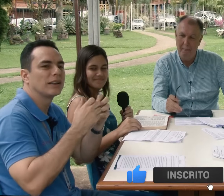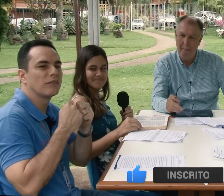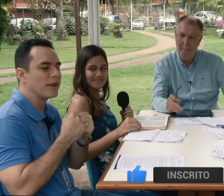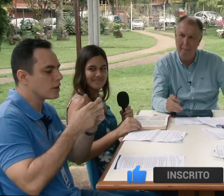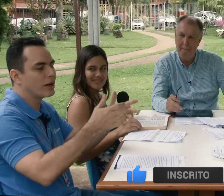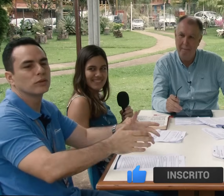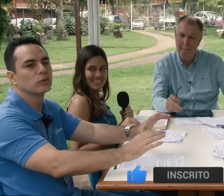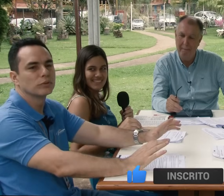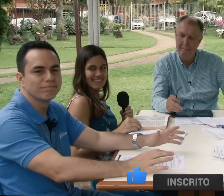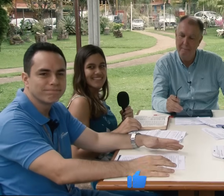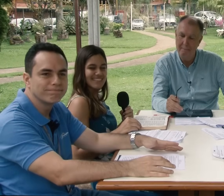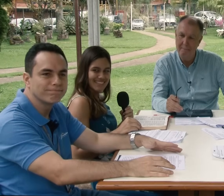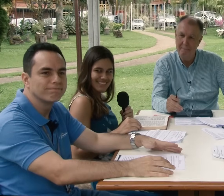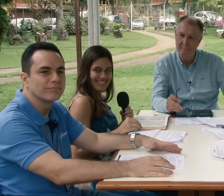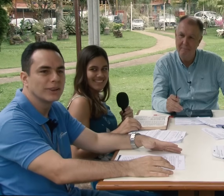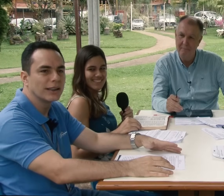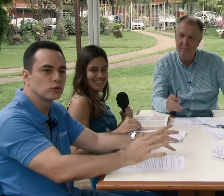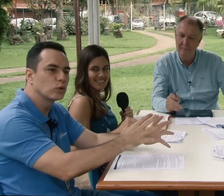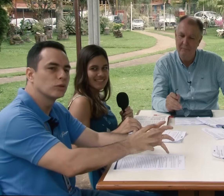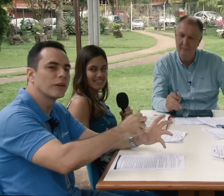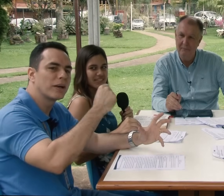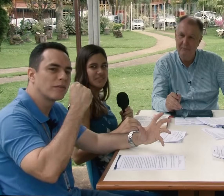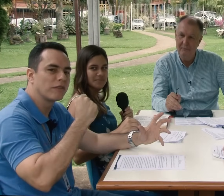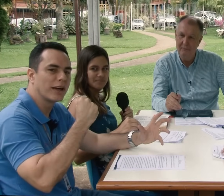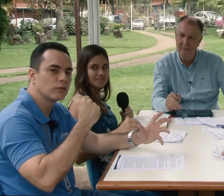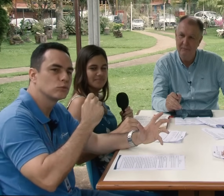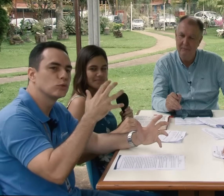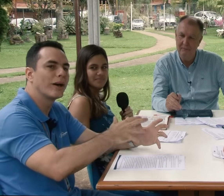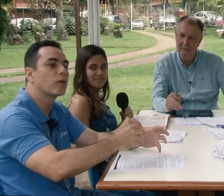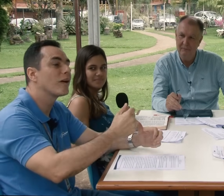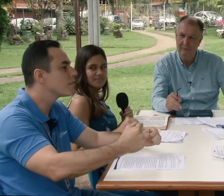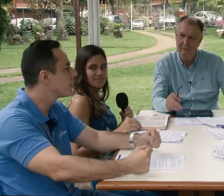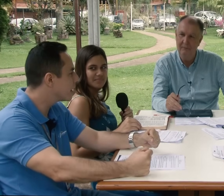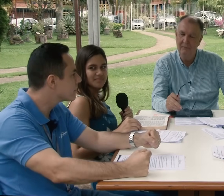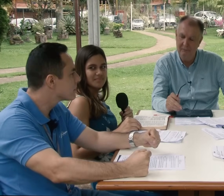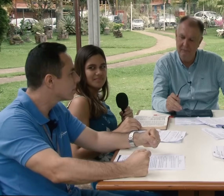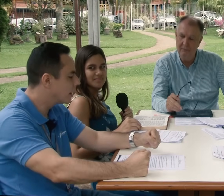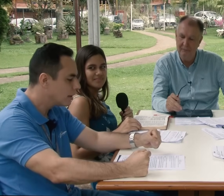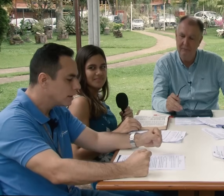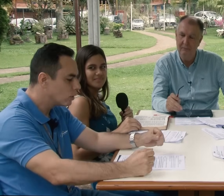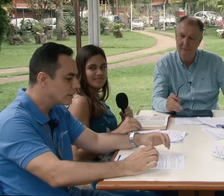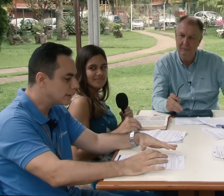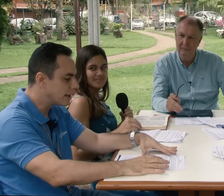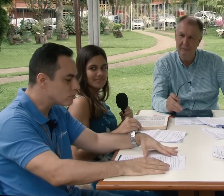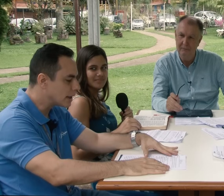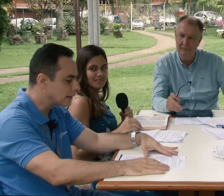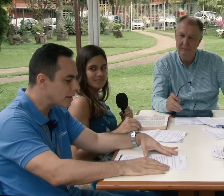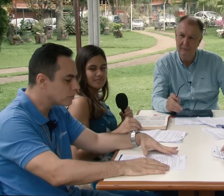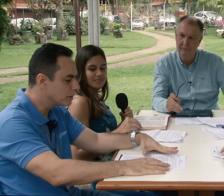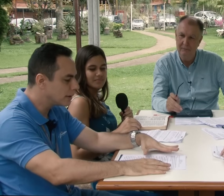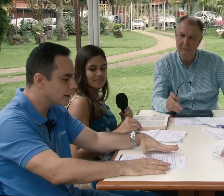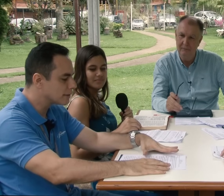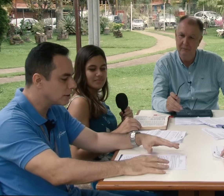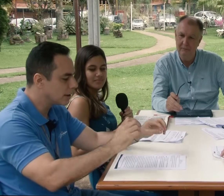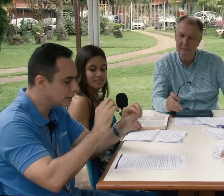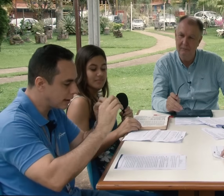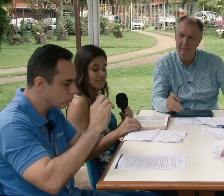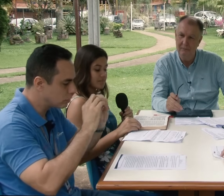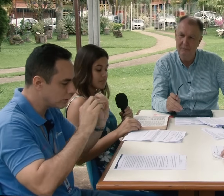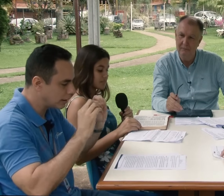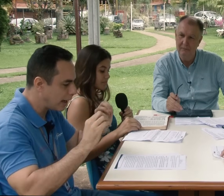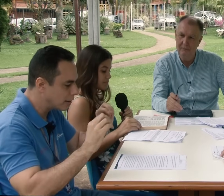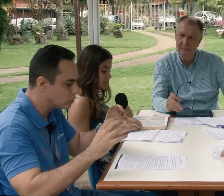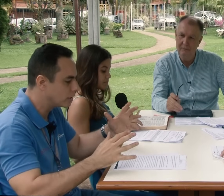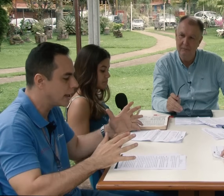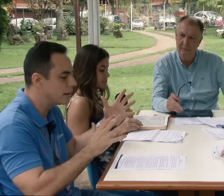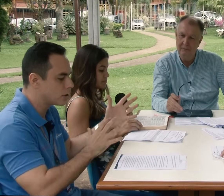quando você guarda a fé, você guarda tudo. Né? Tudo vem pela fé. Tudo é pela fé. Né? Então esse texto de Cantares é muito interessante. Ele tem os